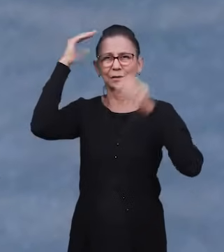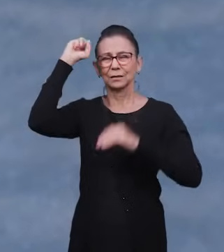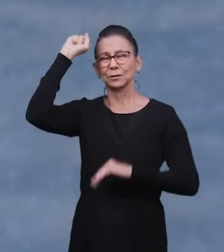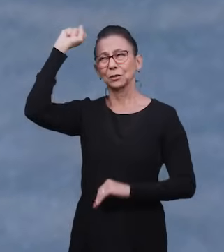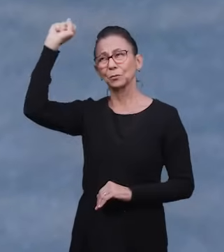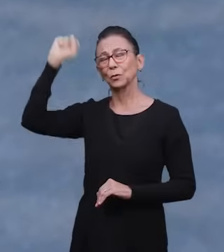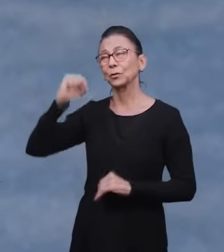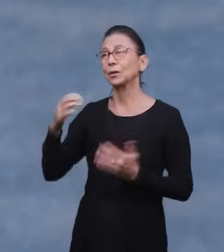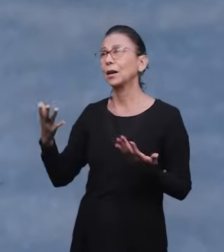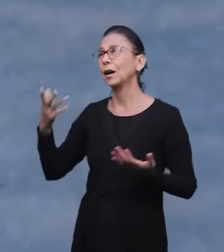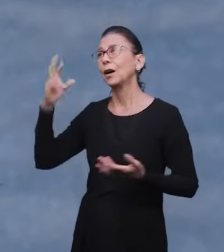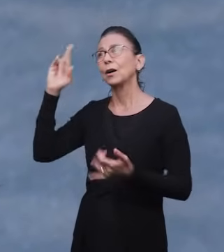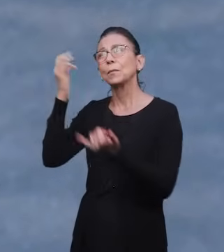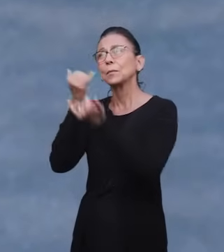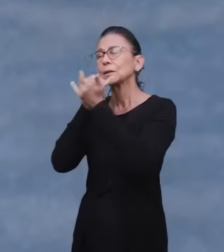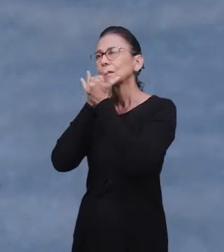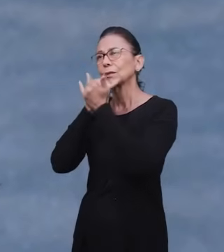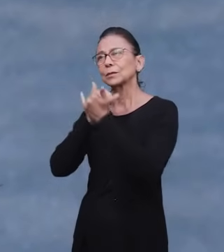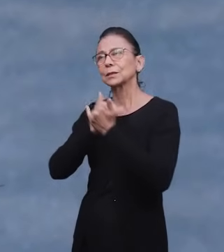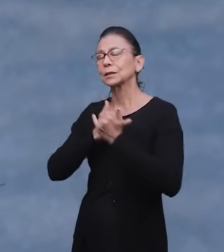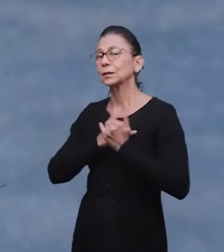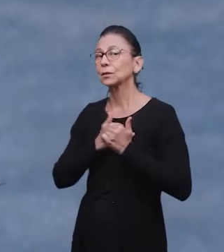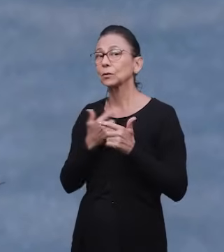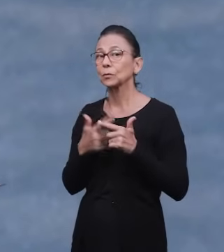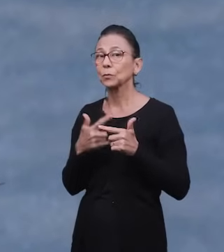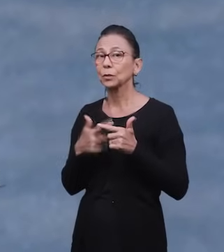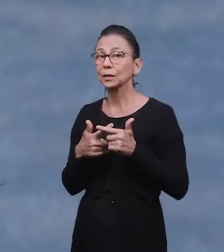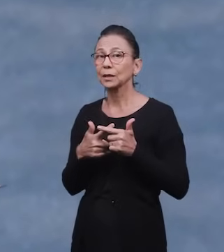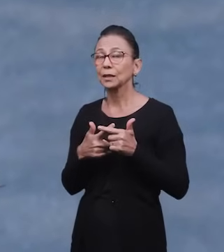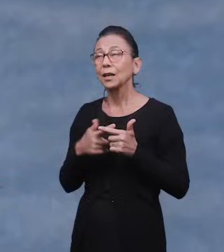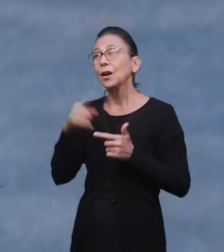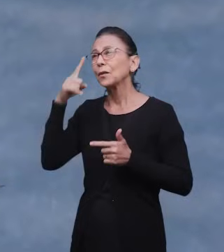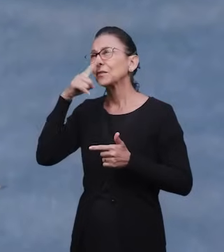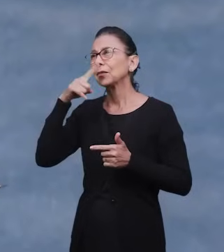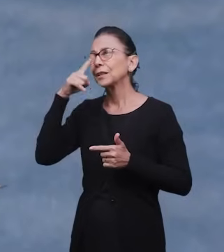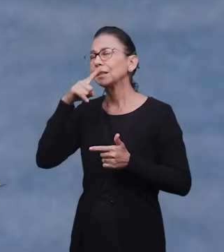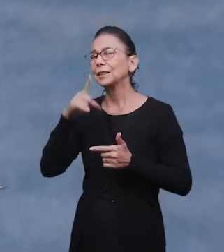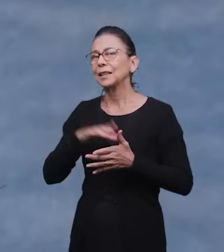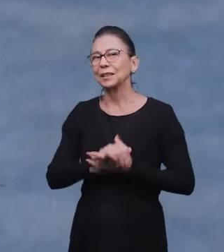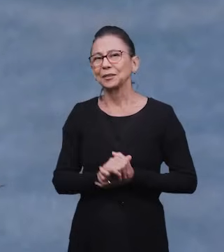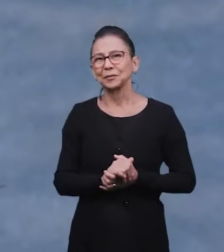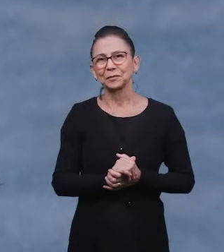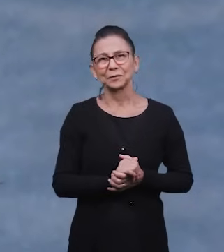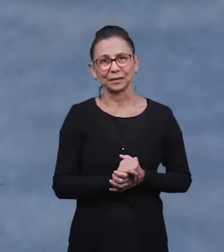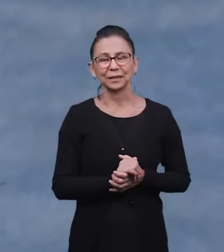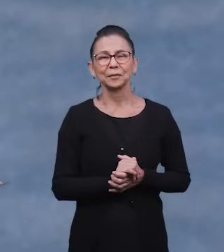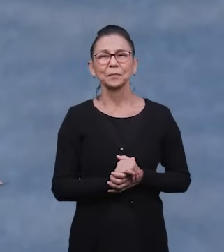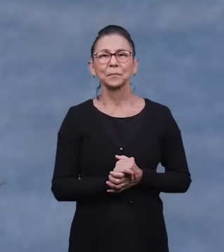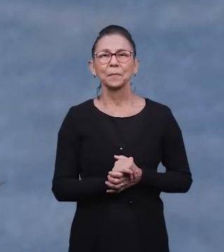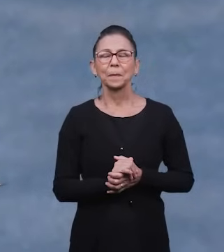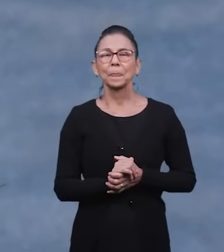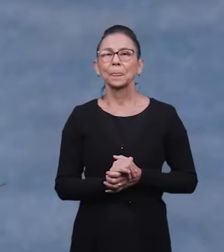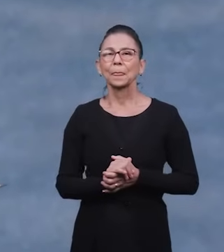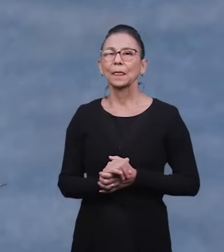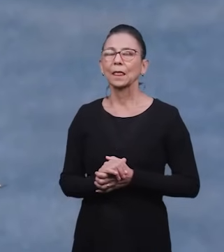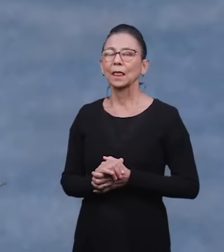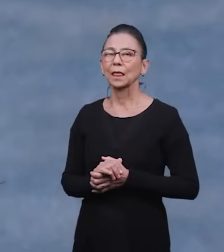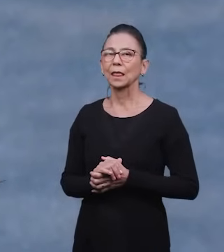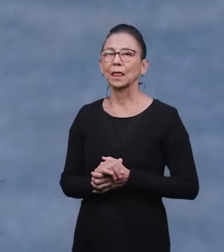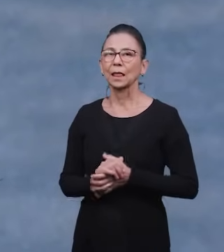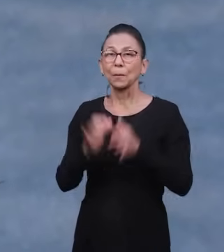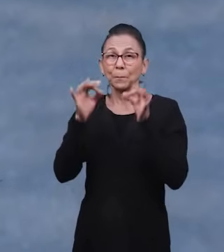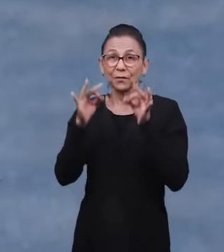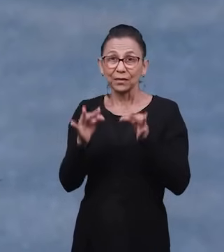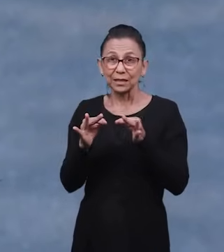homem que peque, porque o homem é falho. Nós só vamos ter a perfeição na eternidade. Mas